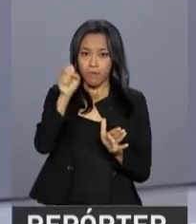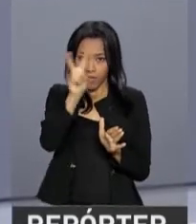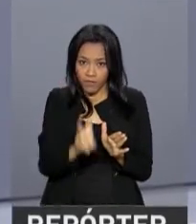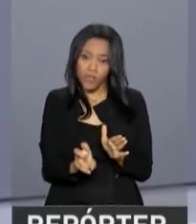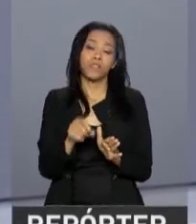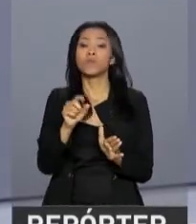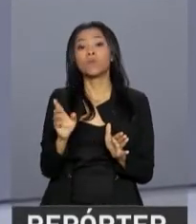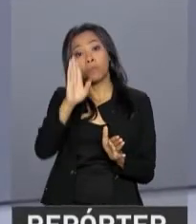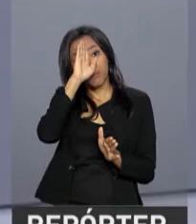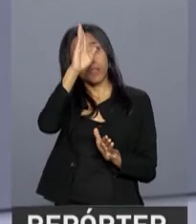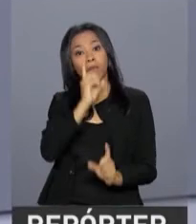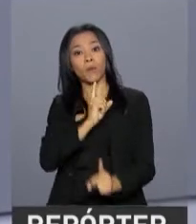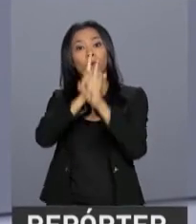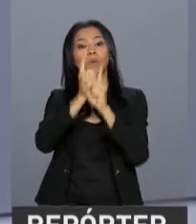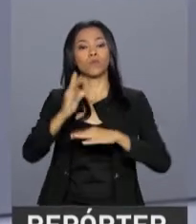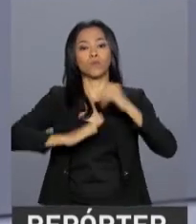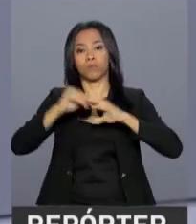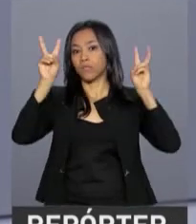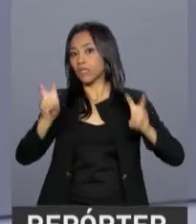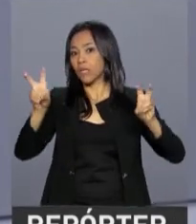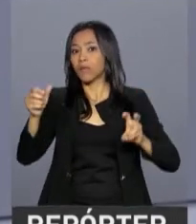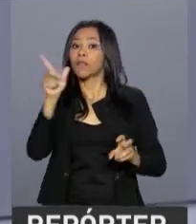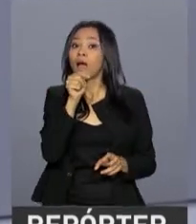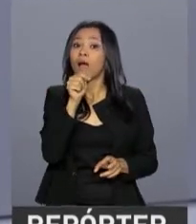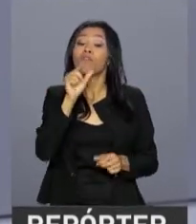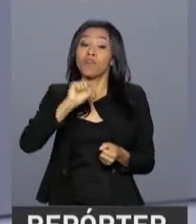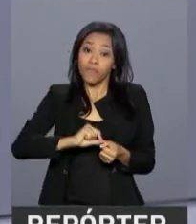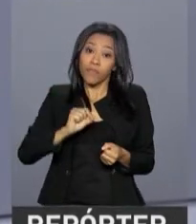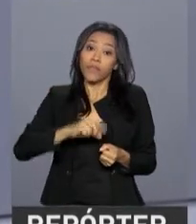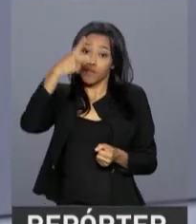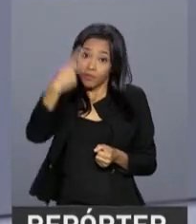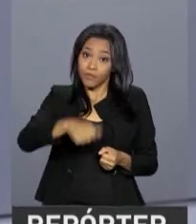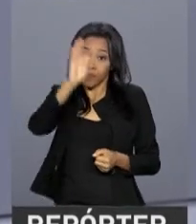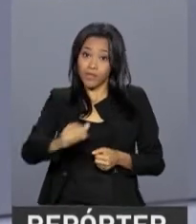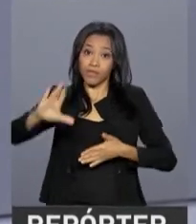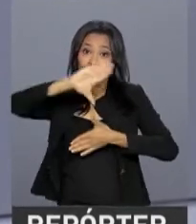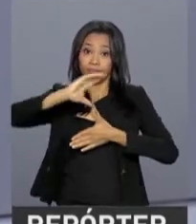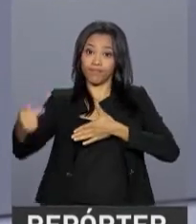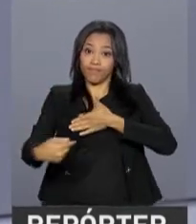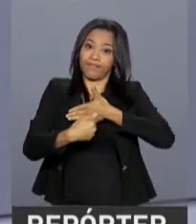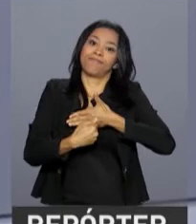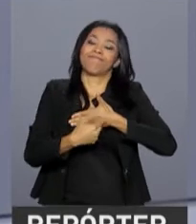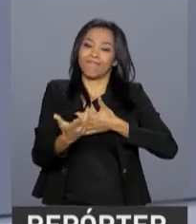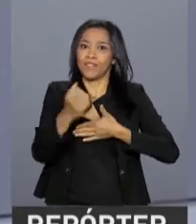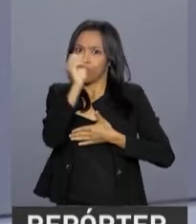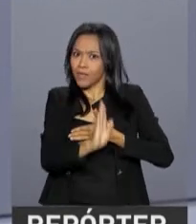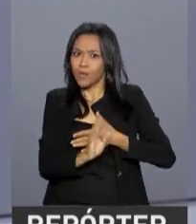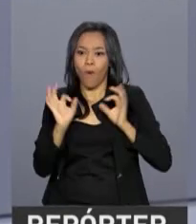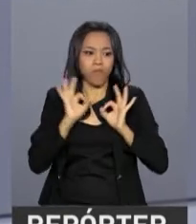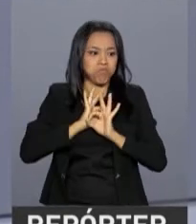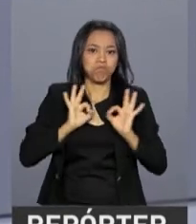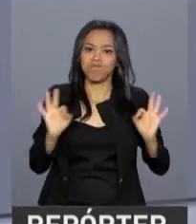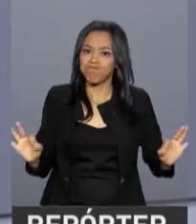principal encontro do planeta sobre recursos hídricos foi realizado em um país do hemisfério sul. E o Brasil correspondeu às expectativas.